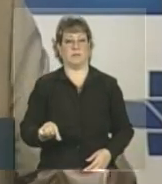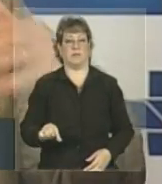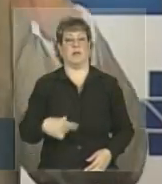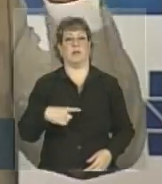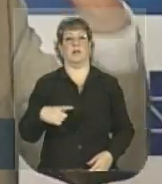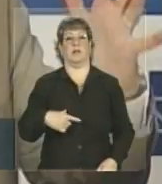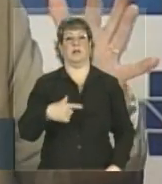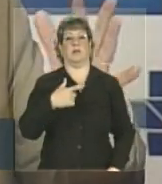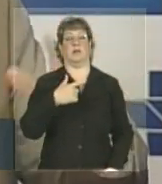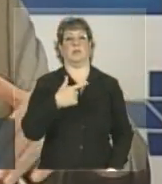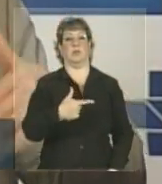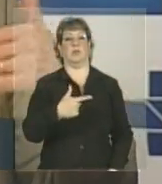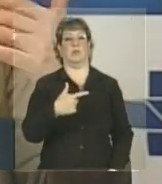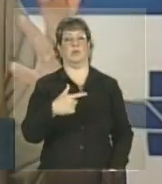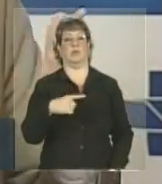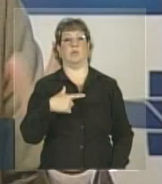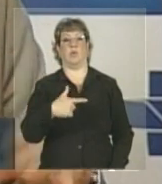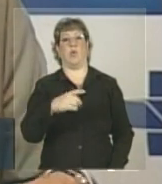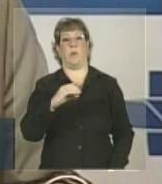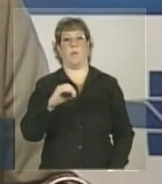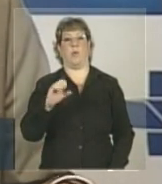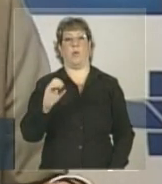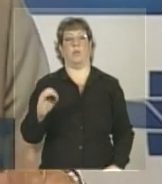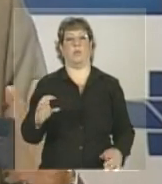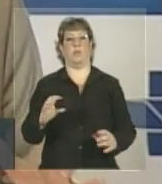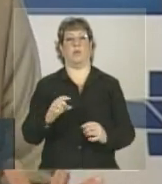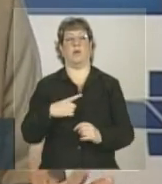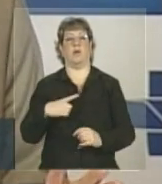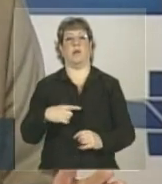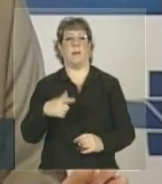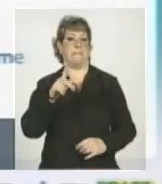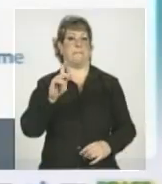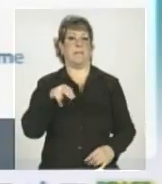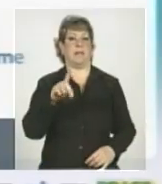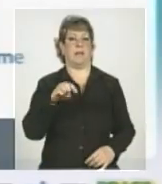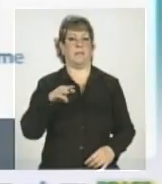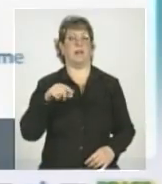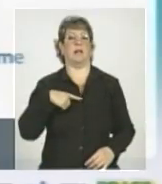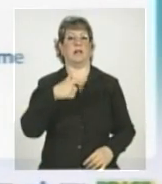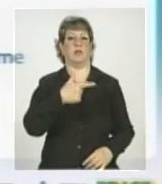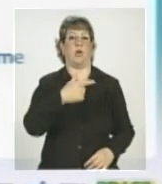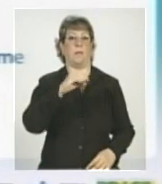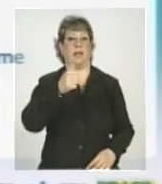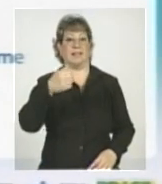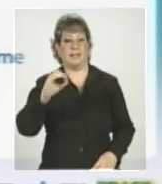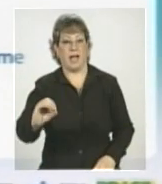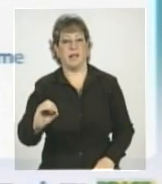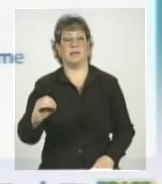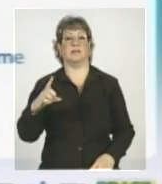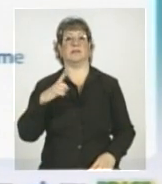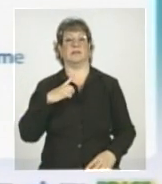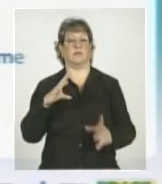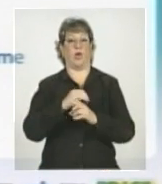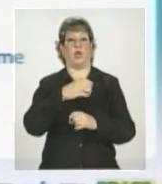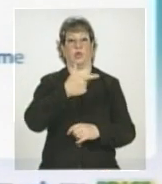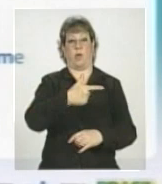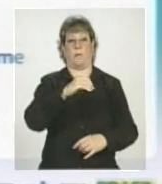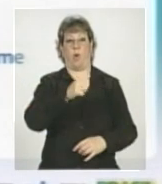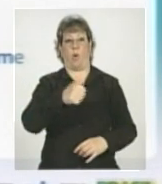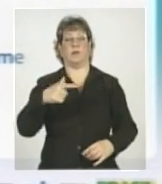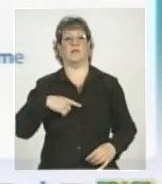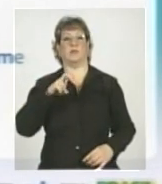2080, né? Então, na pandemia. Em 2010, a gente teve 148, em 2011, a gente teve 53 óbitos, quer dizer, é uma